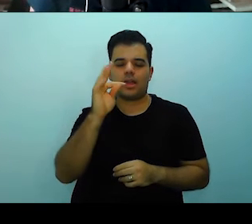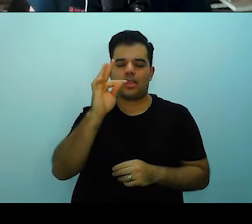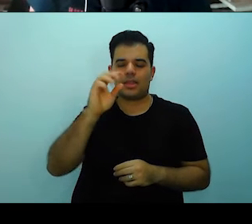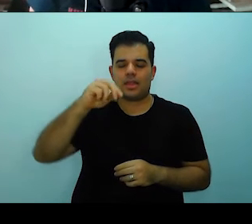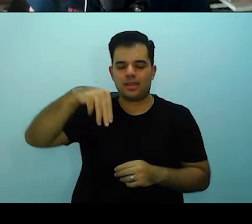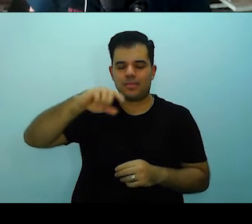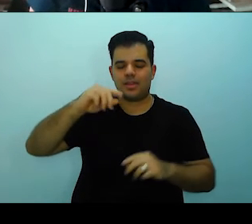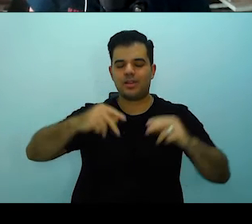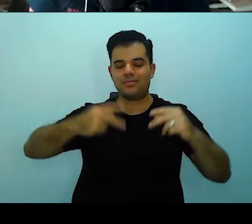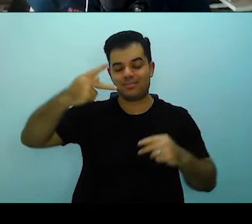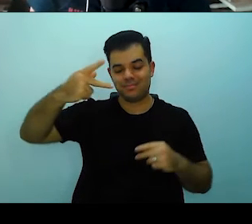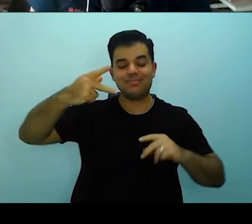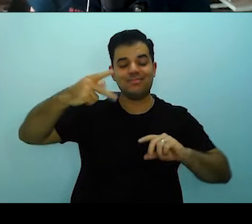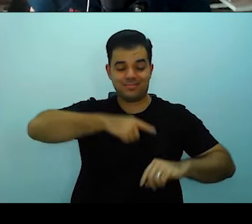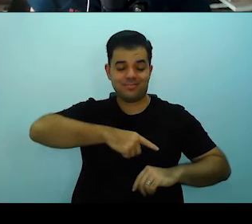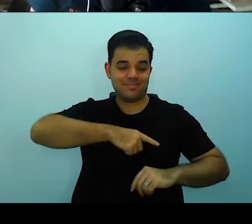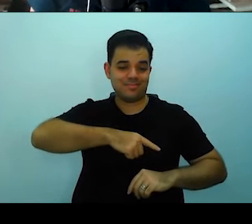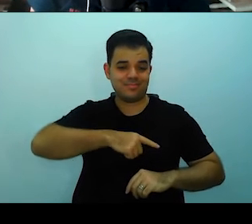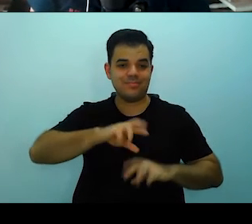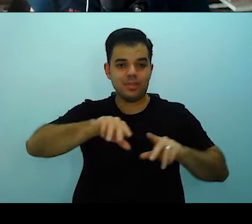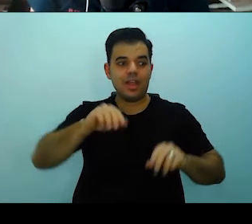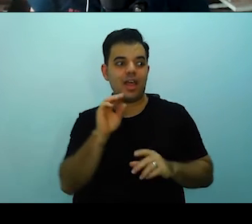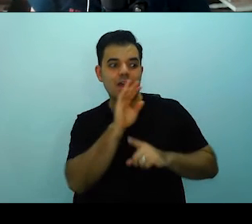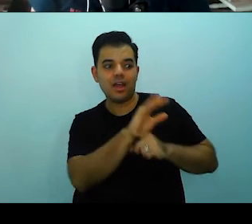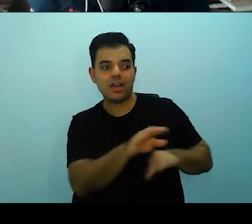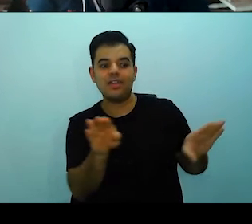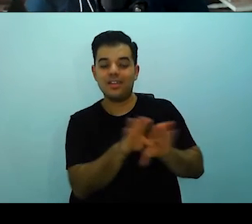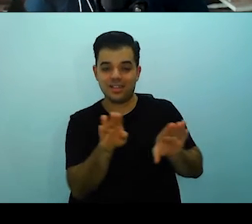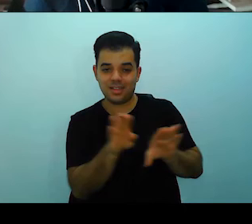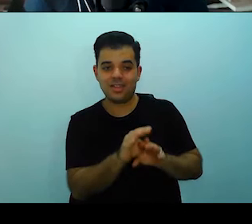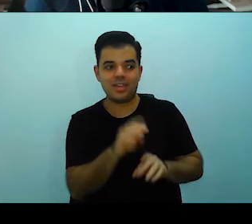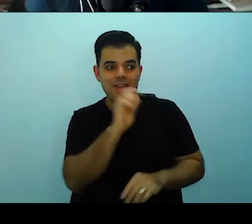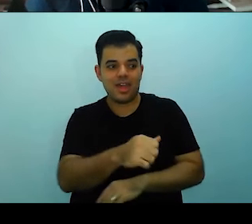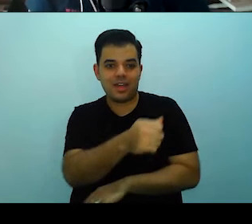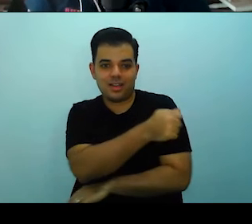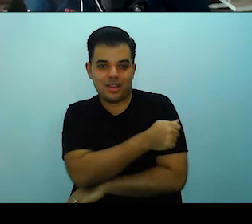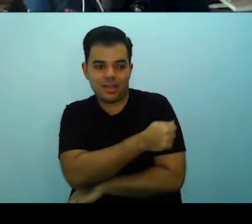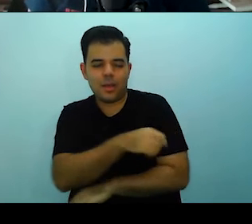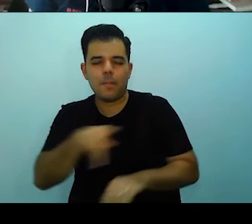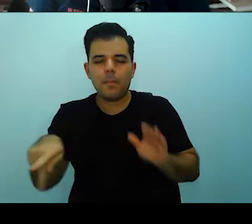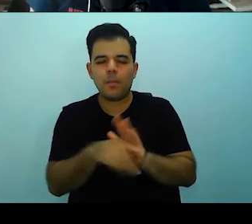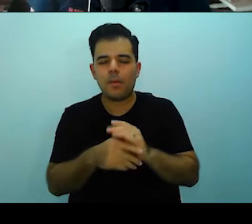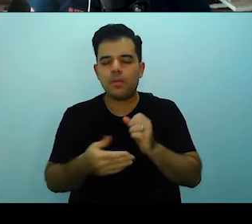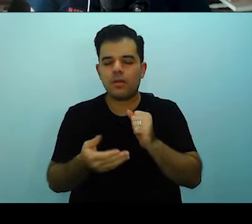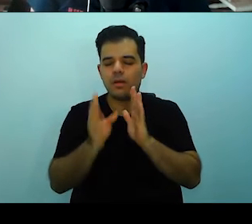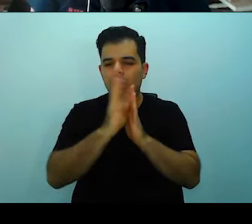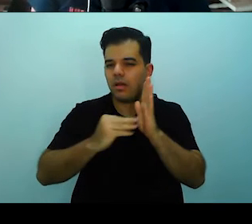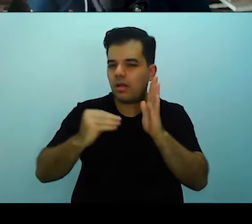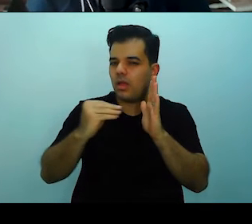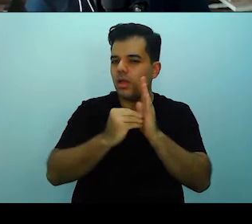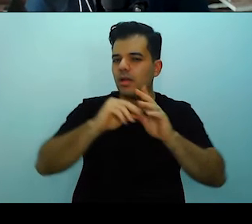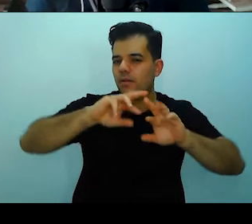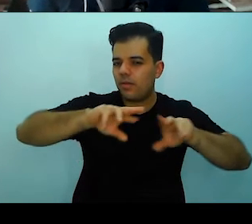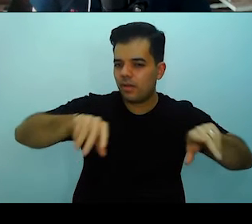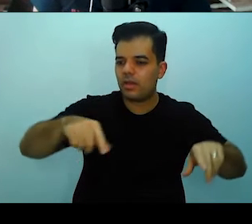fim, e ajuda até o aluno a entender que a base da lógica de programação é lidar com fluxos